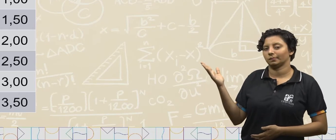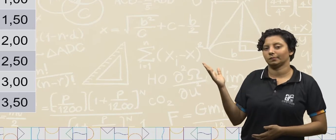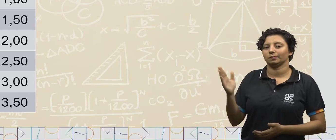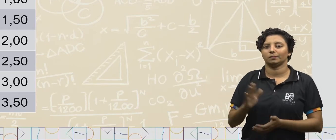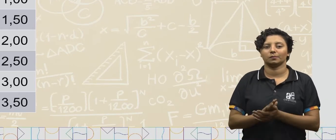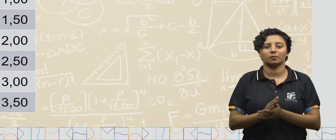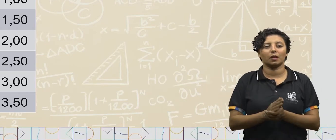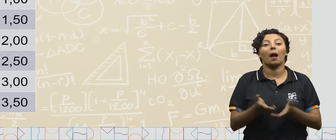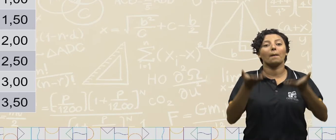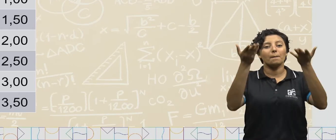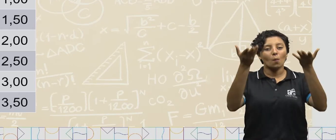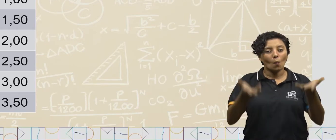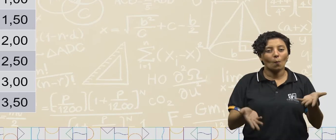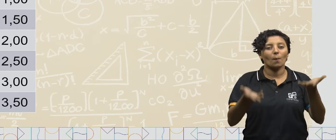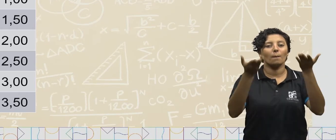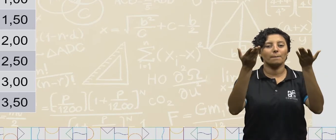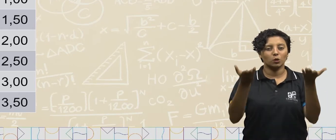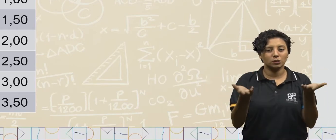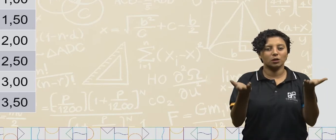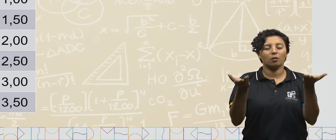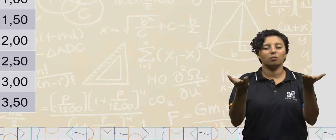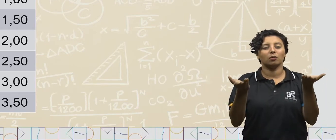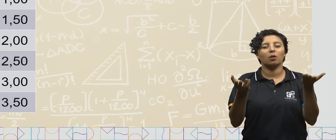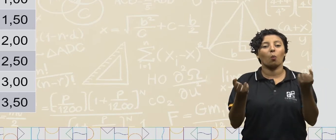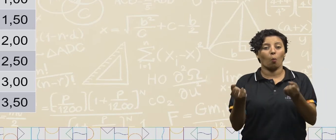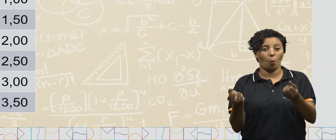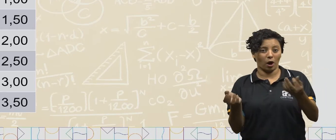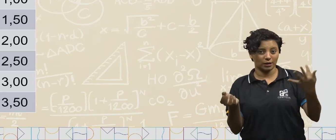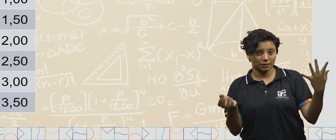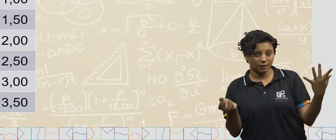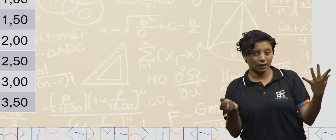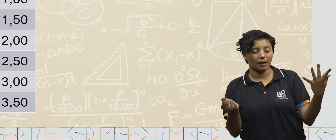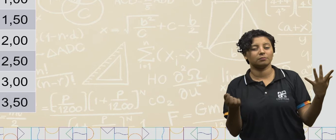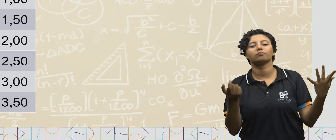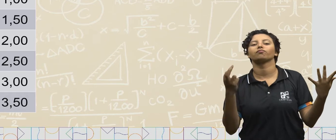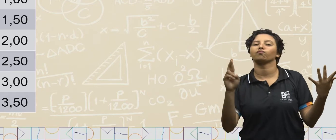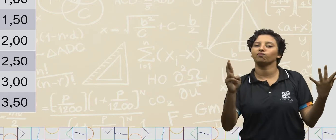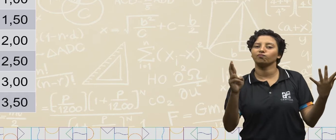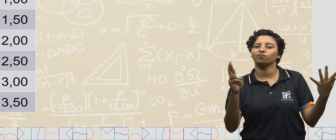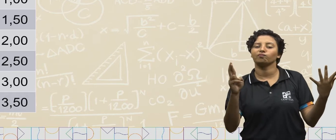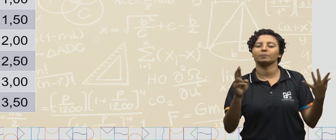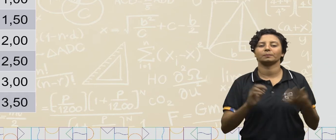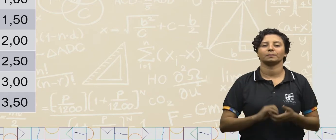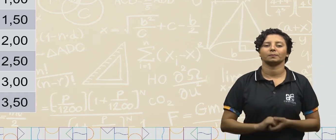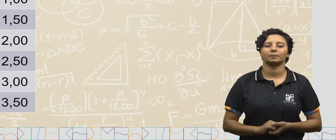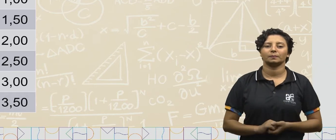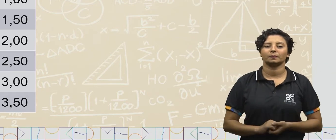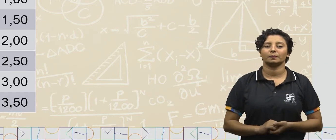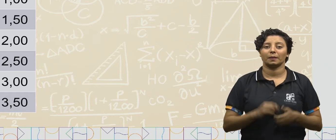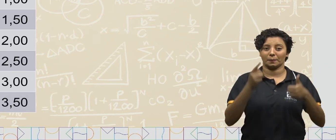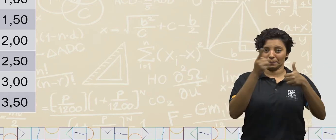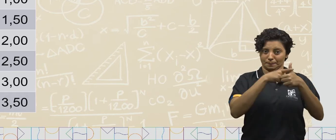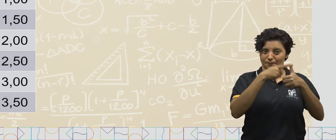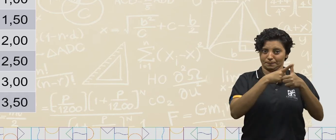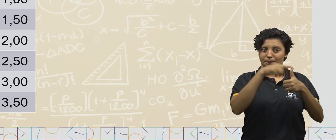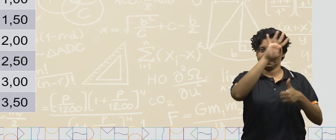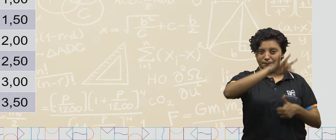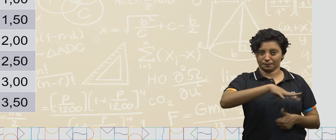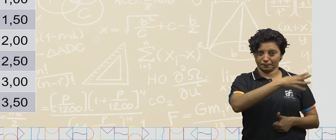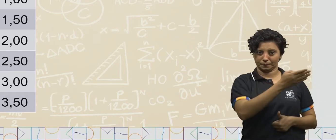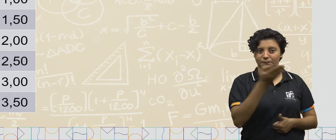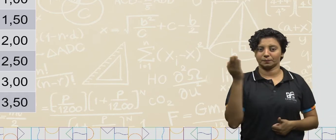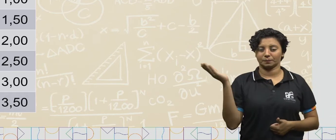a proporção direta entre quantidade de ovos e o valor. Na nossa primeira tabela,